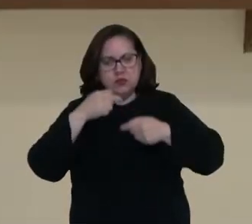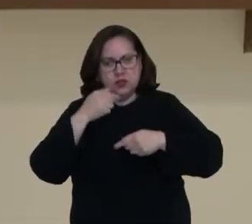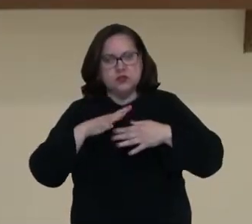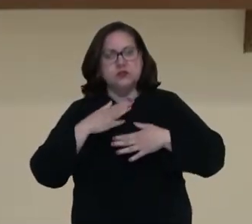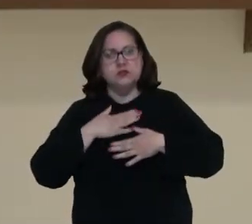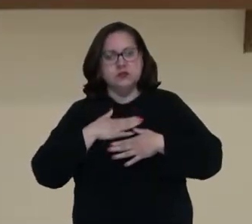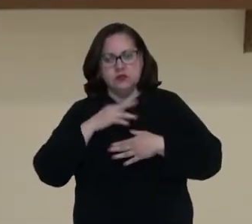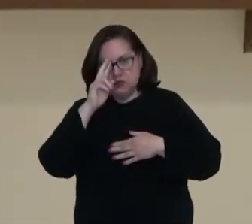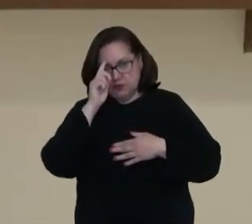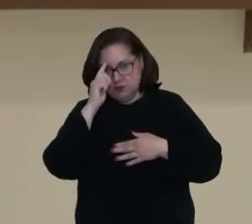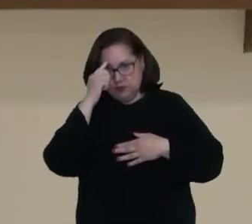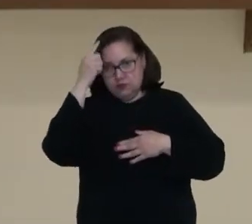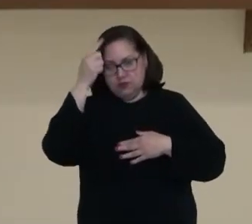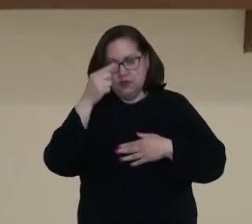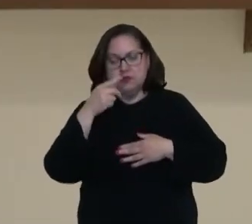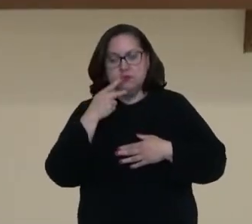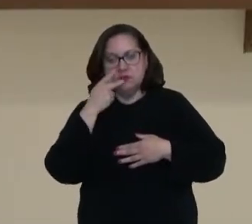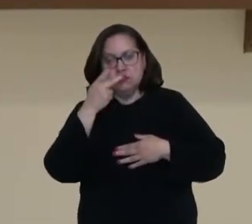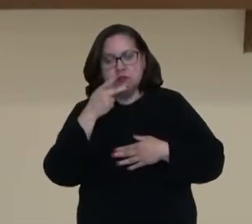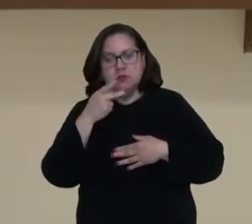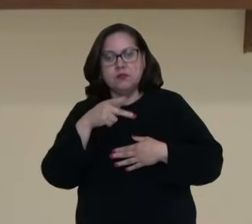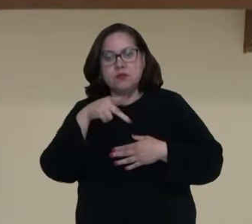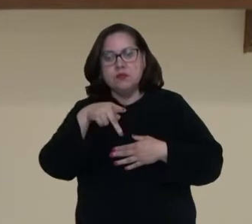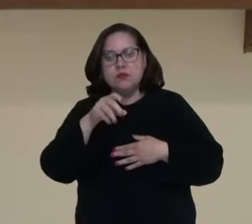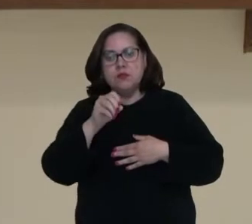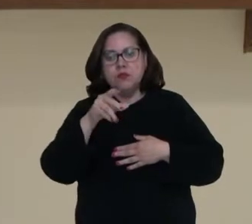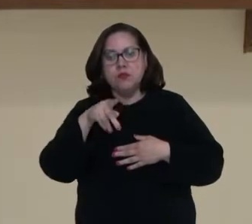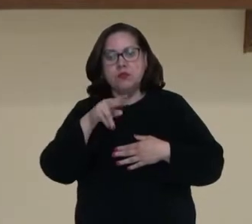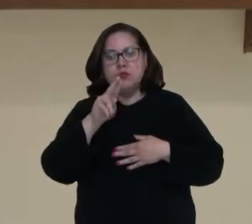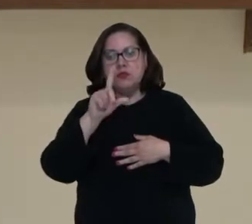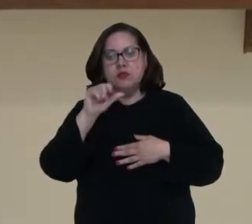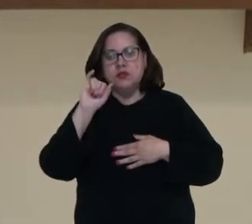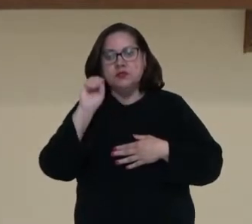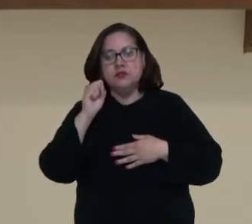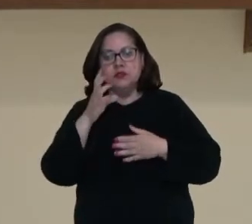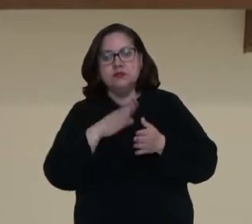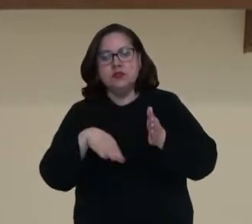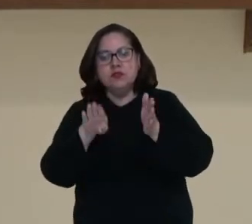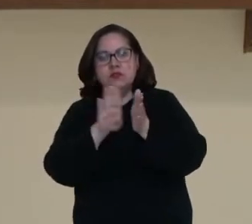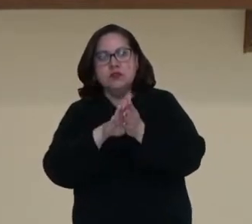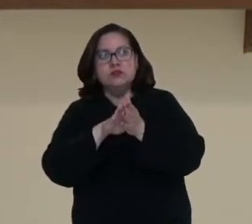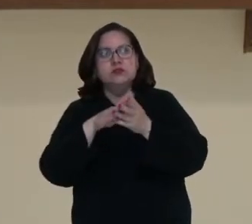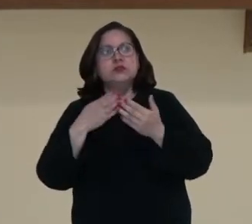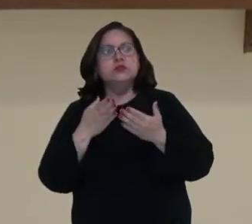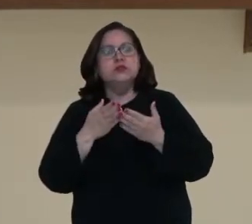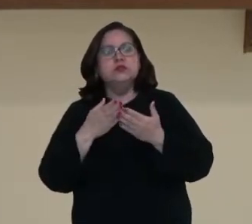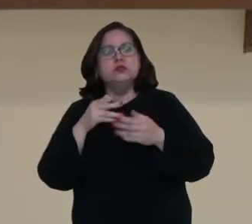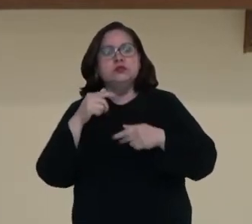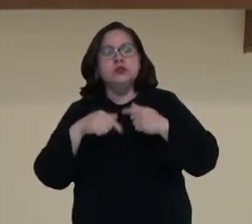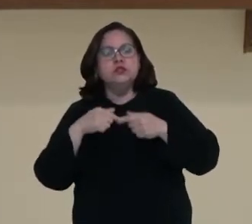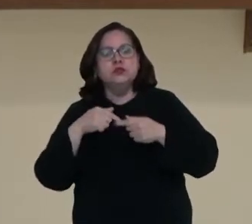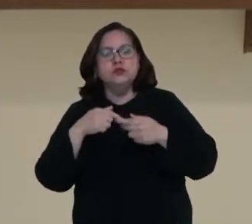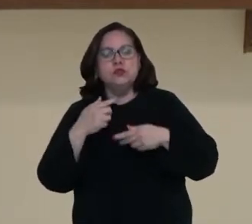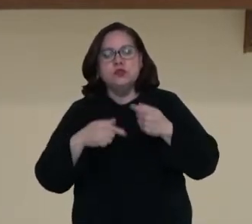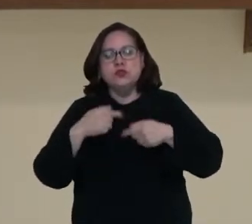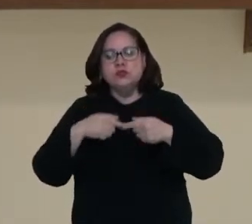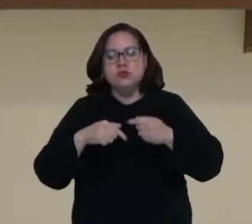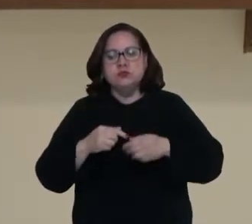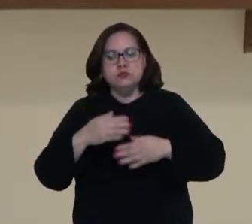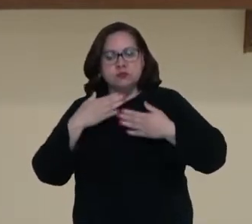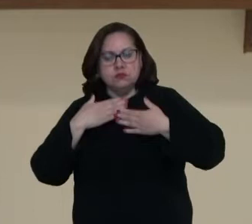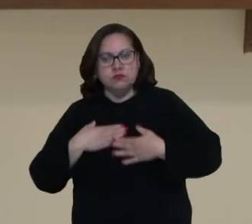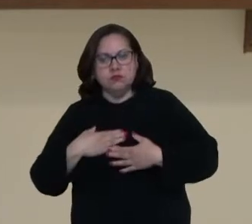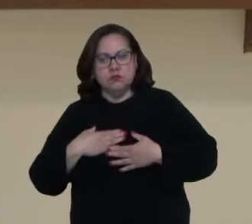da ideologia, da proposta populista. Bom, a volta dos partidos políticos. A gente vai ver que com essa posição